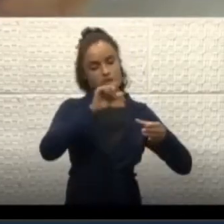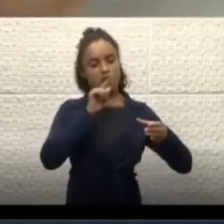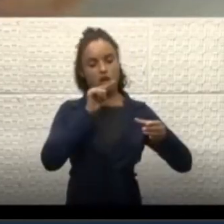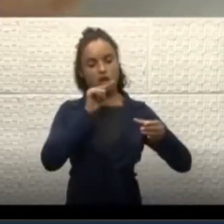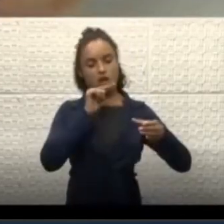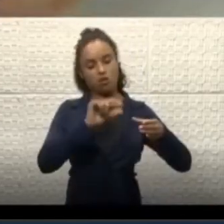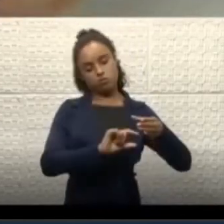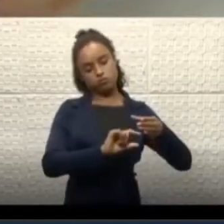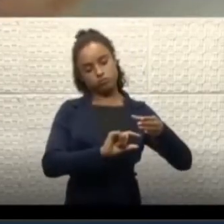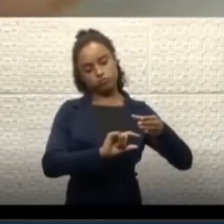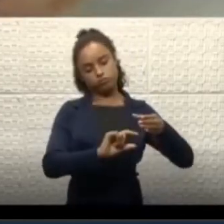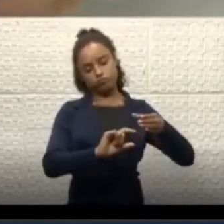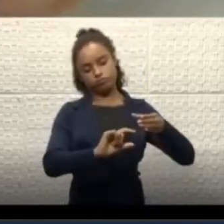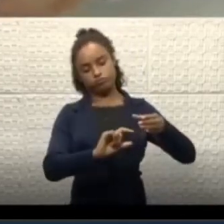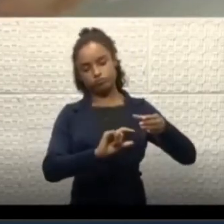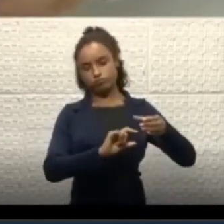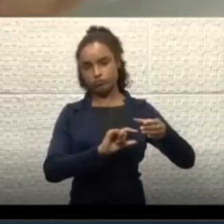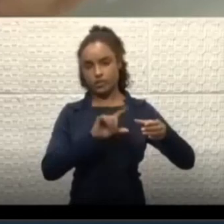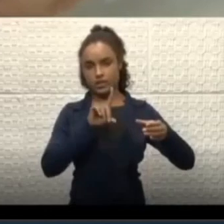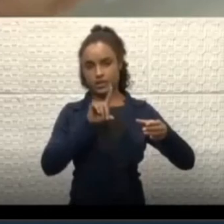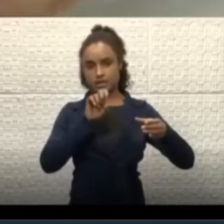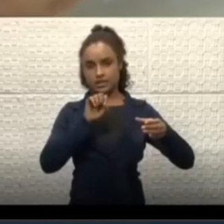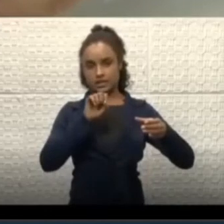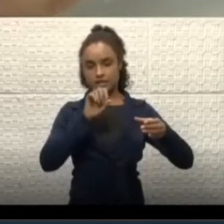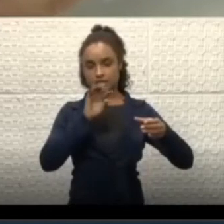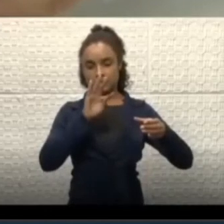água, com água destilada.